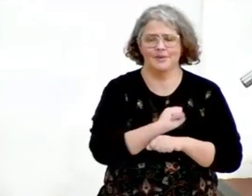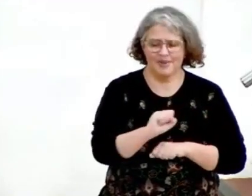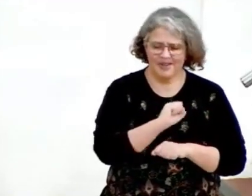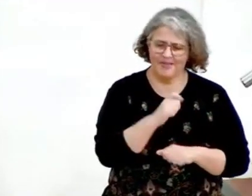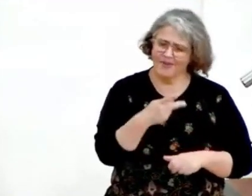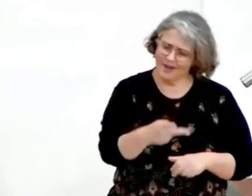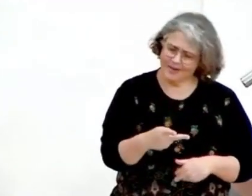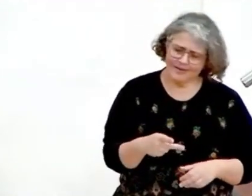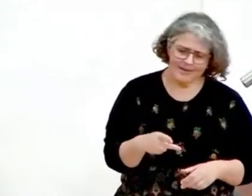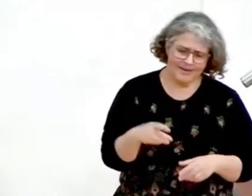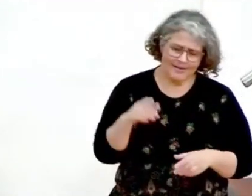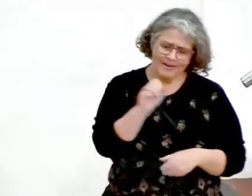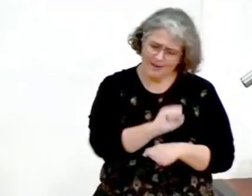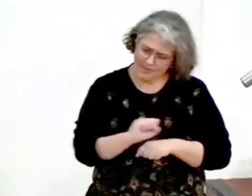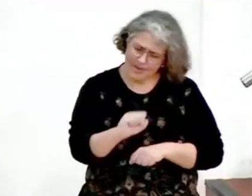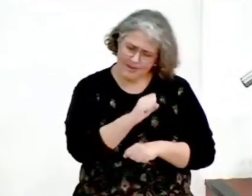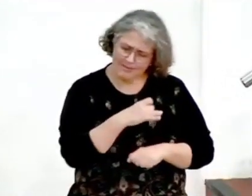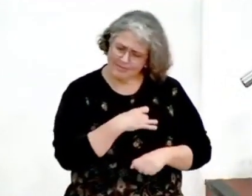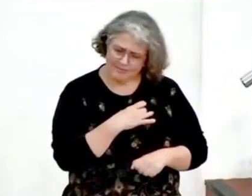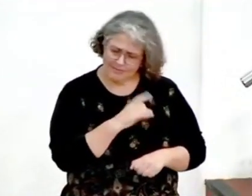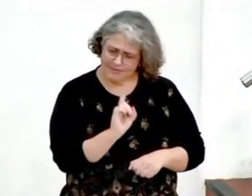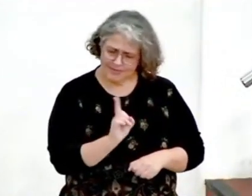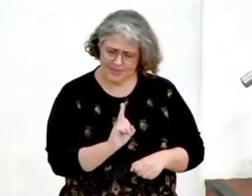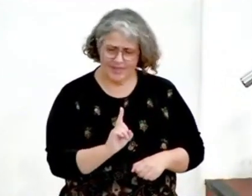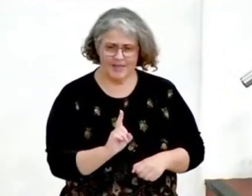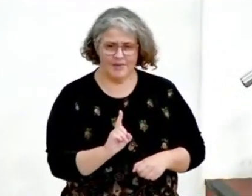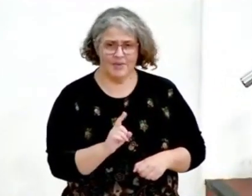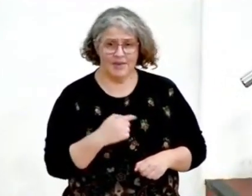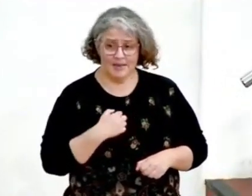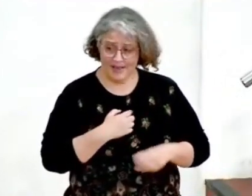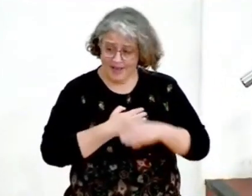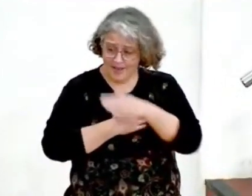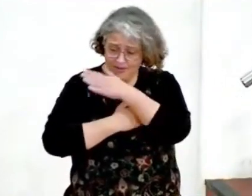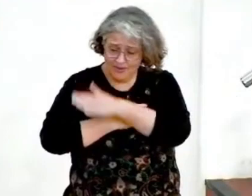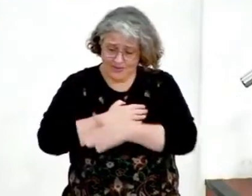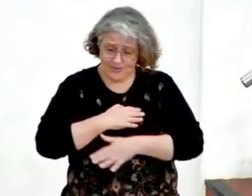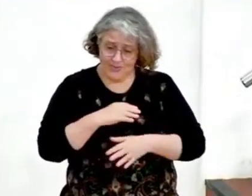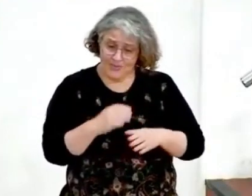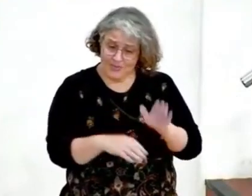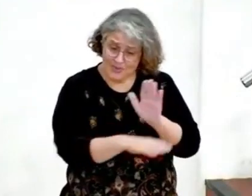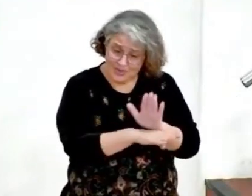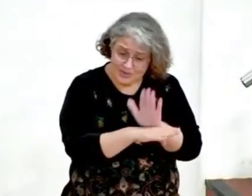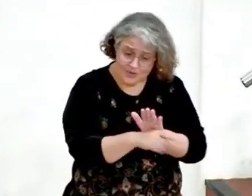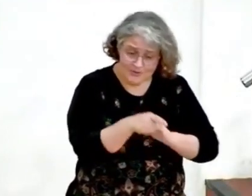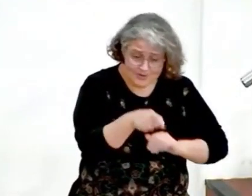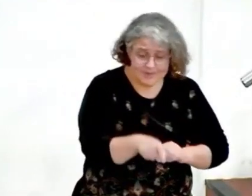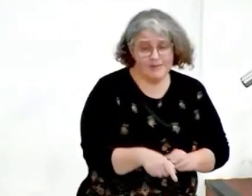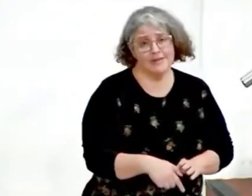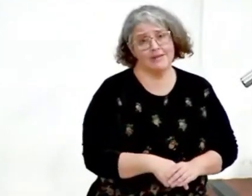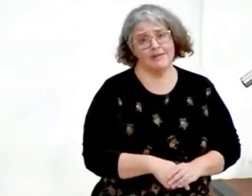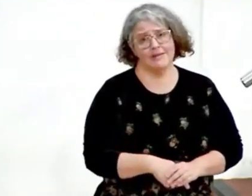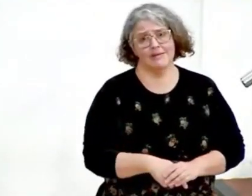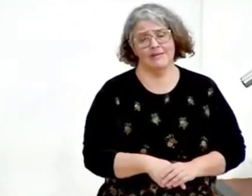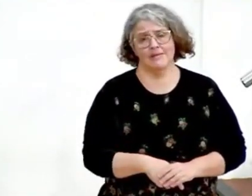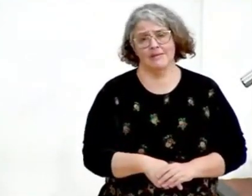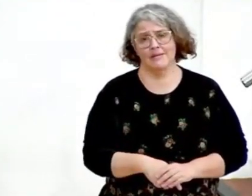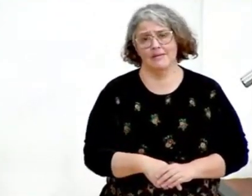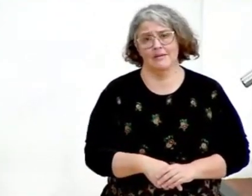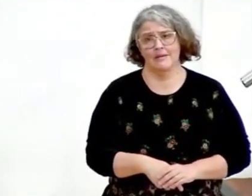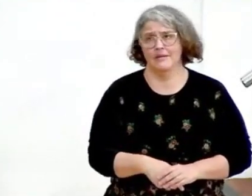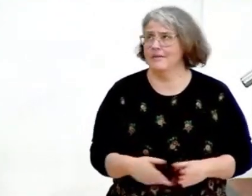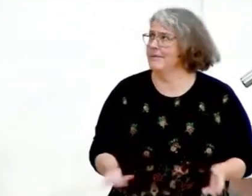não temas, eu sou o teu escudo, o teu galardão será sob modo grande. Mas Abraão pergunta: